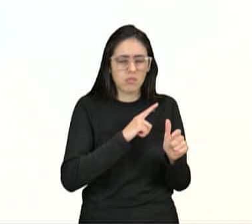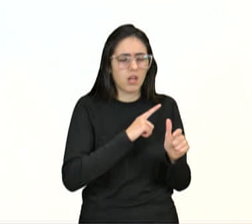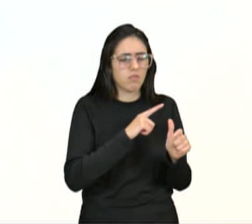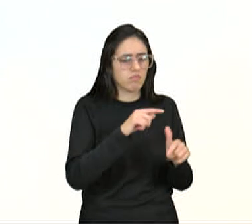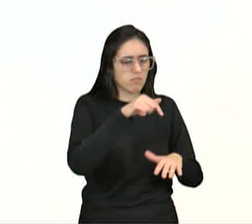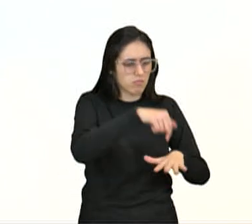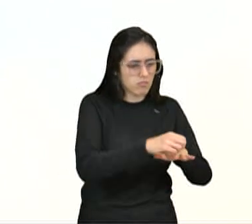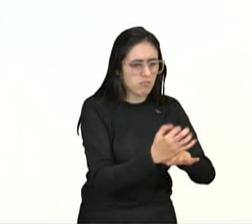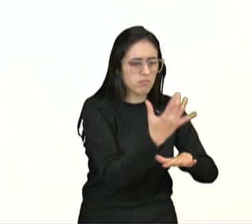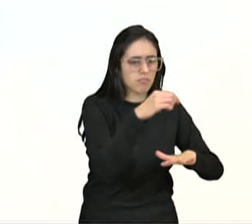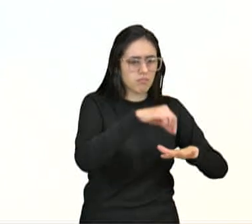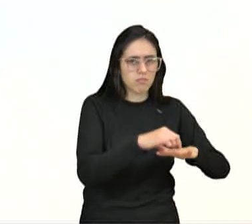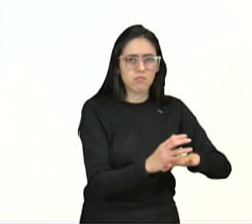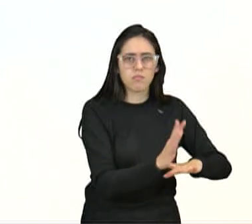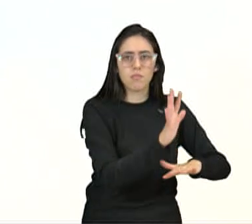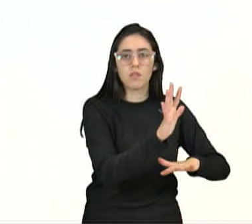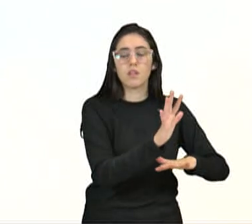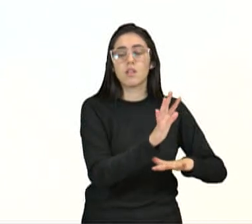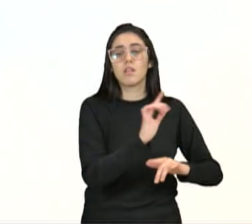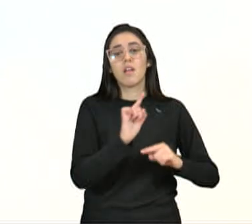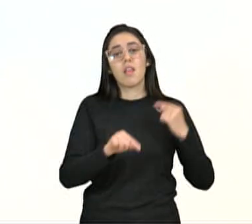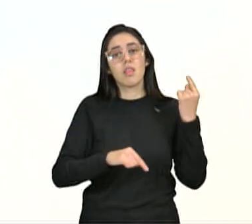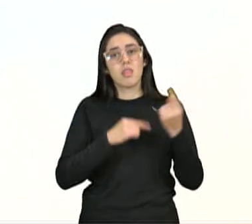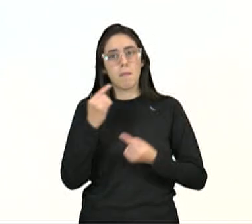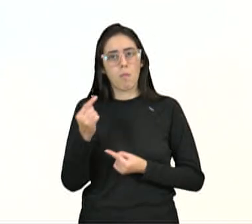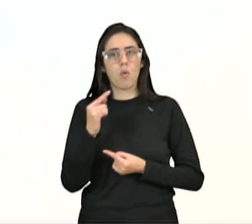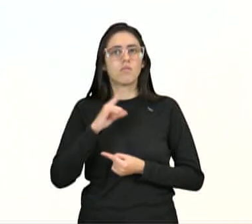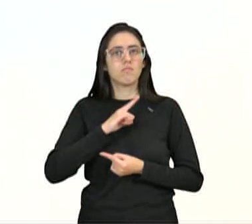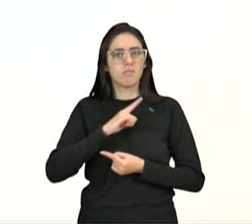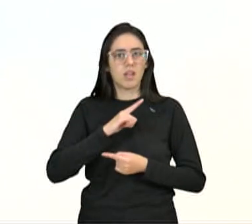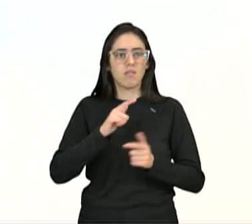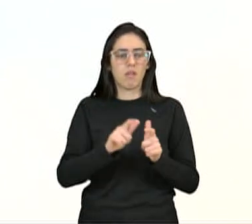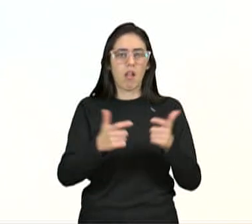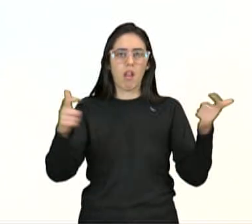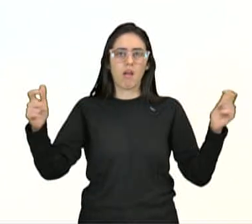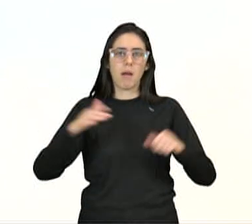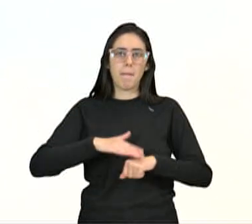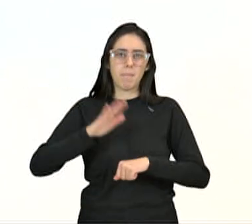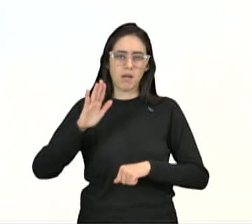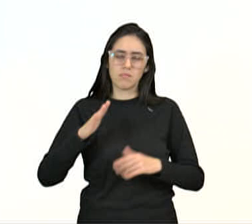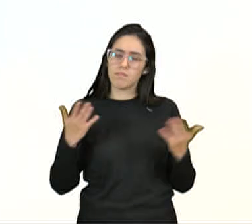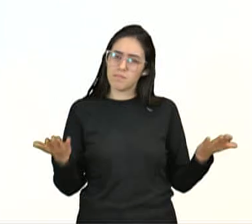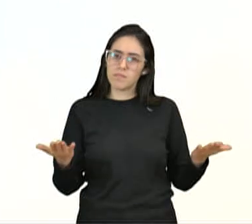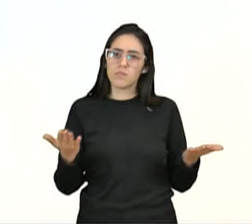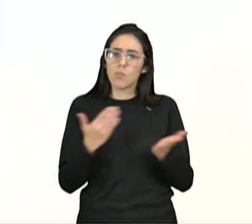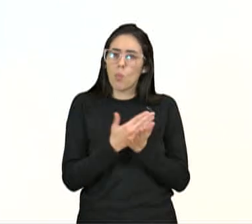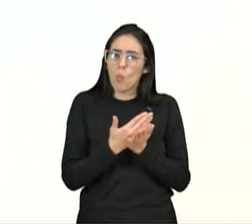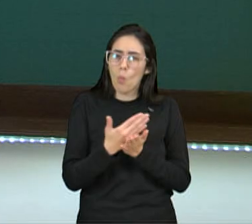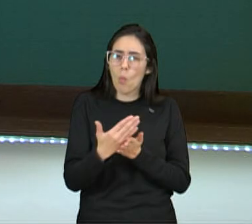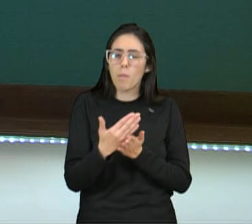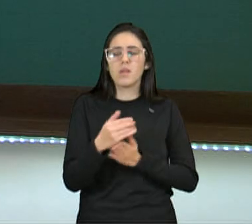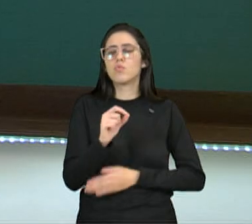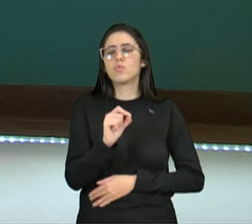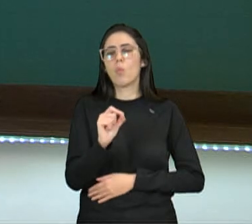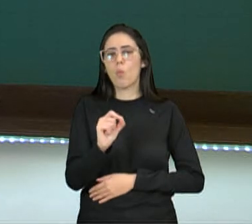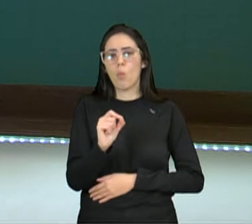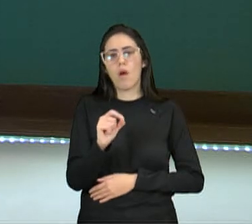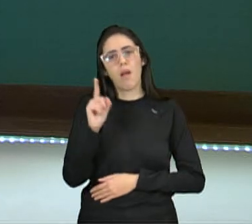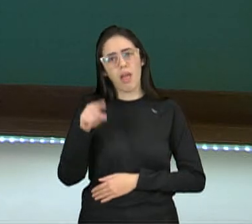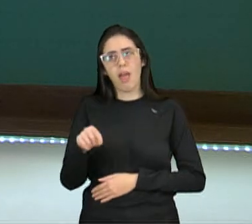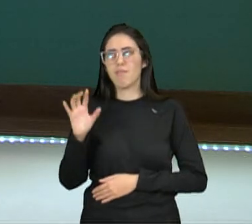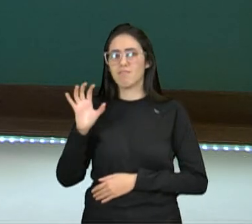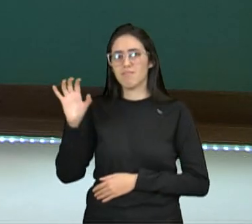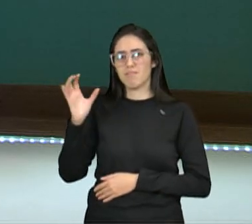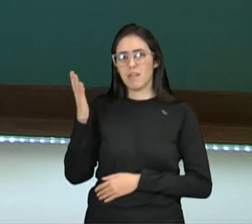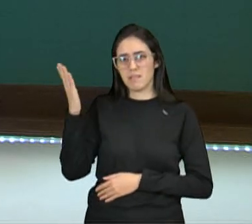e aí depois uma produção organizada em cooperativas. Então, o início dessa ocupação vai se dar desta